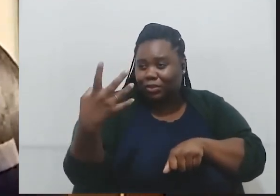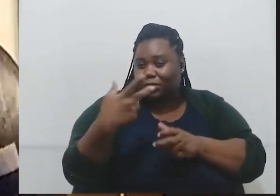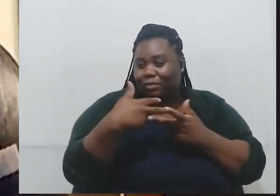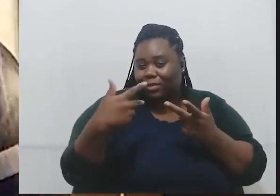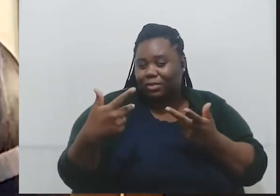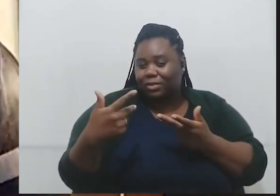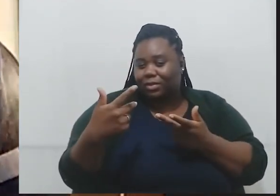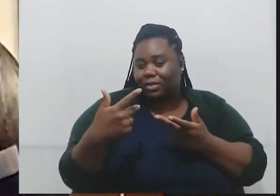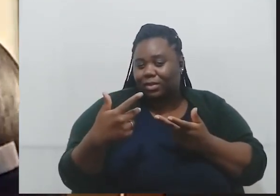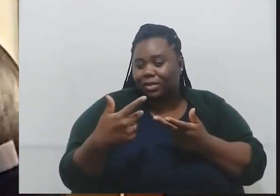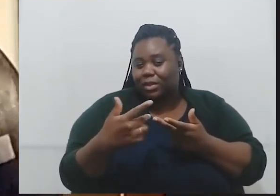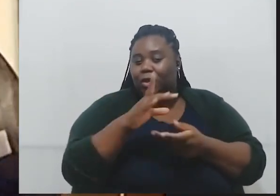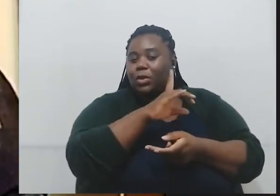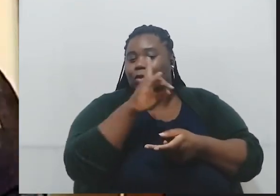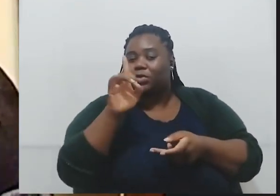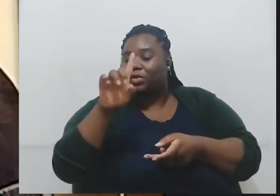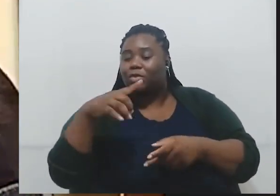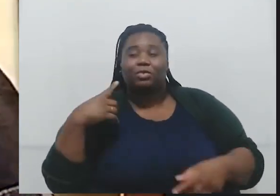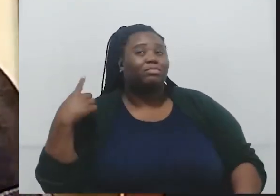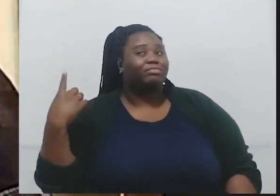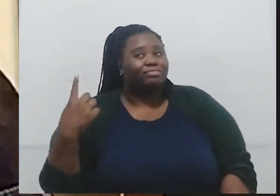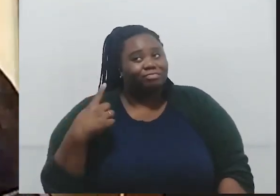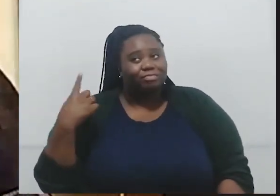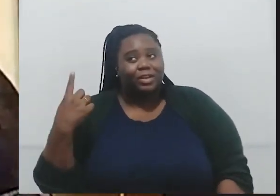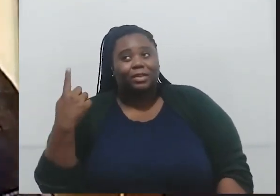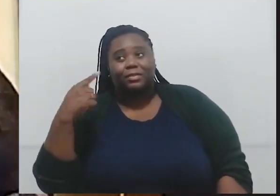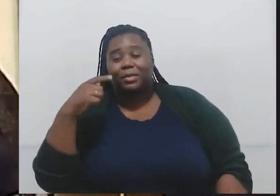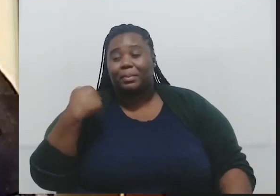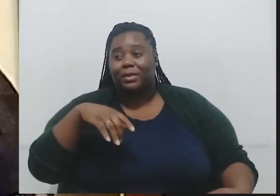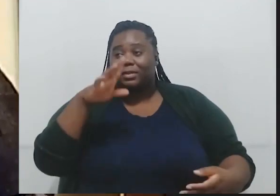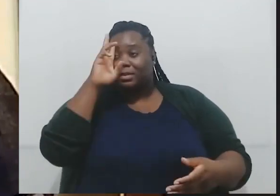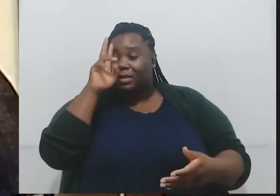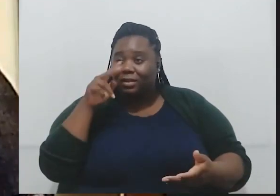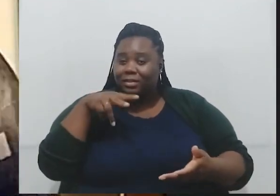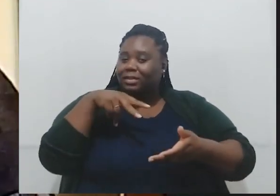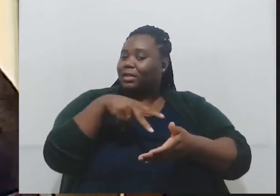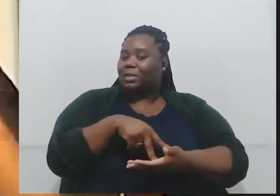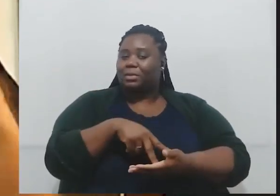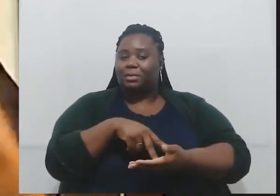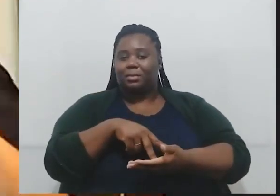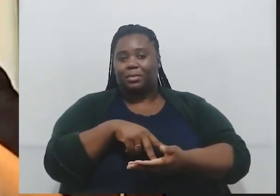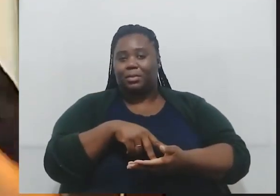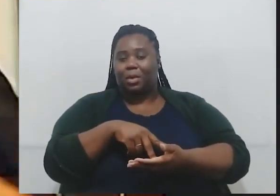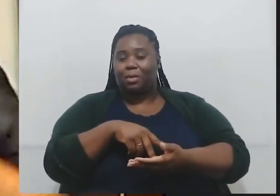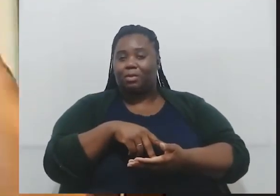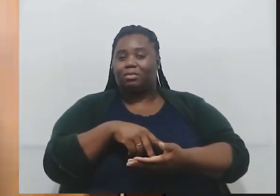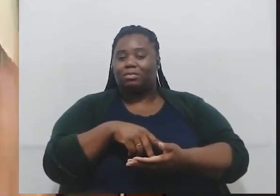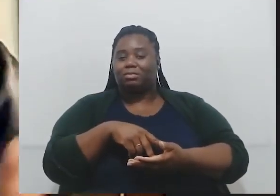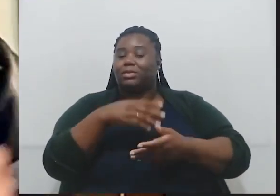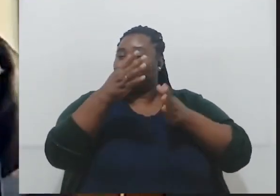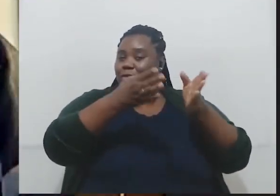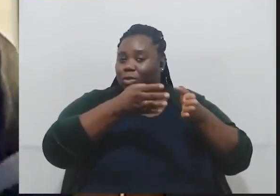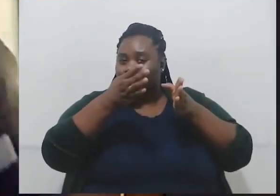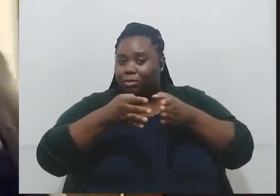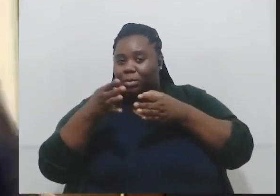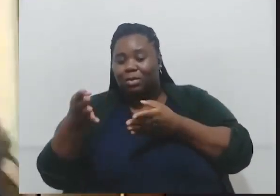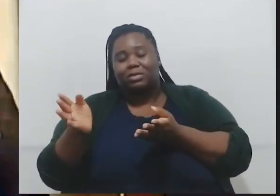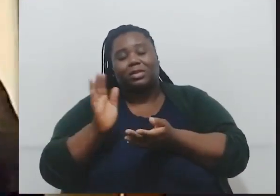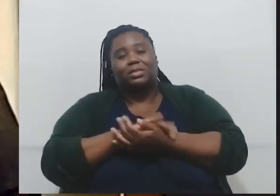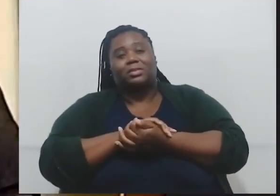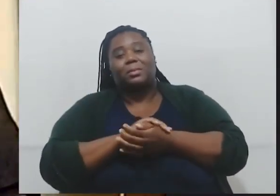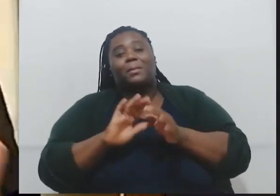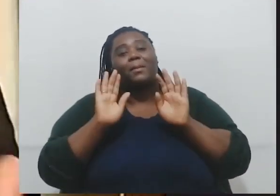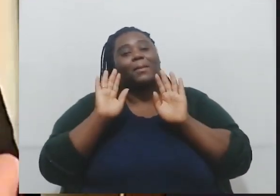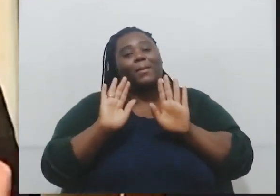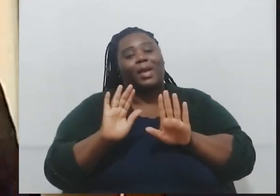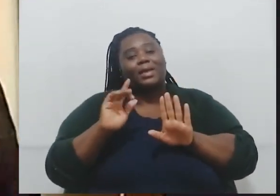se colocar, né, nesses organismos que os processos viram, sabe? Porém, tem uma coisa que é o oposto disso, que eu acho que